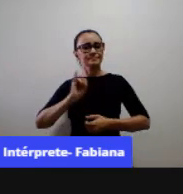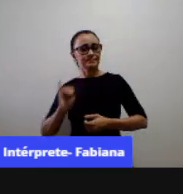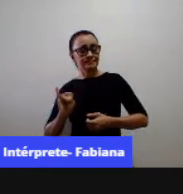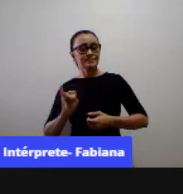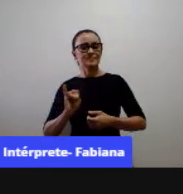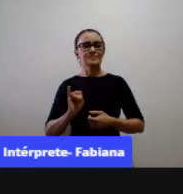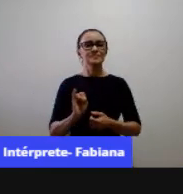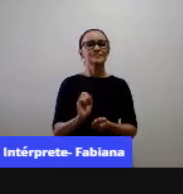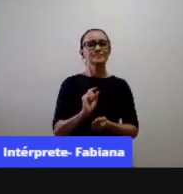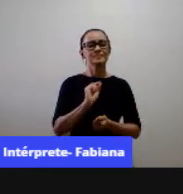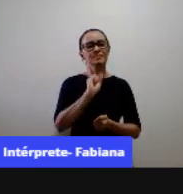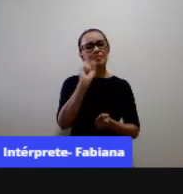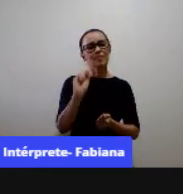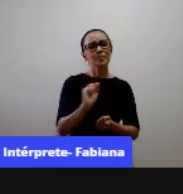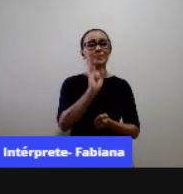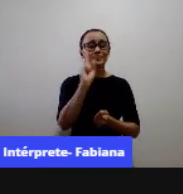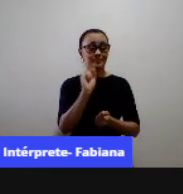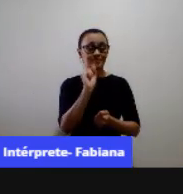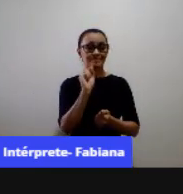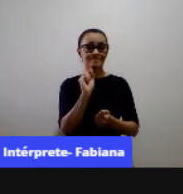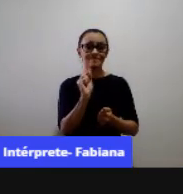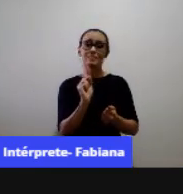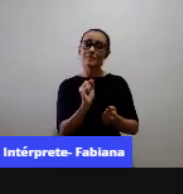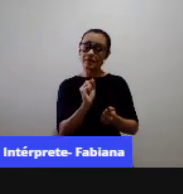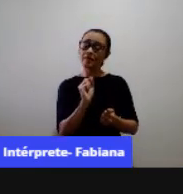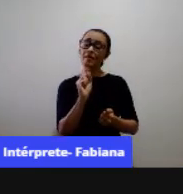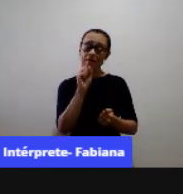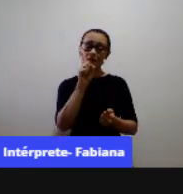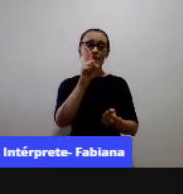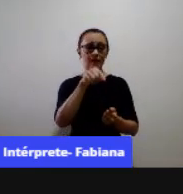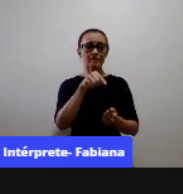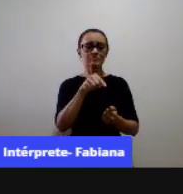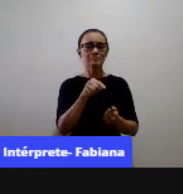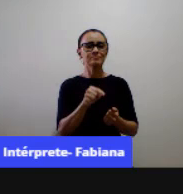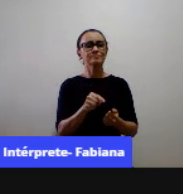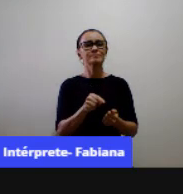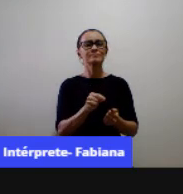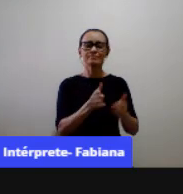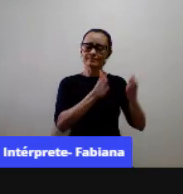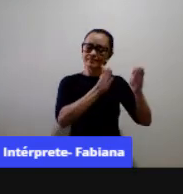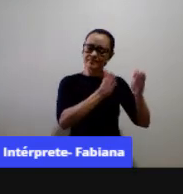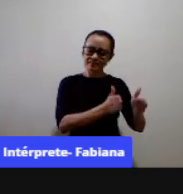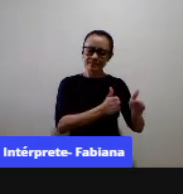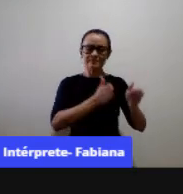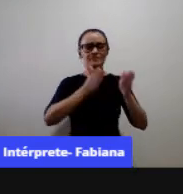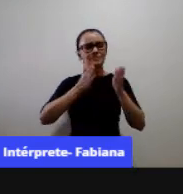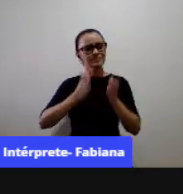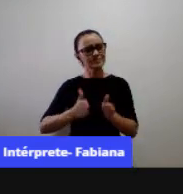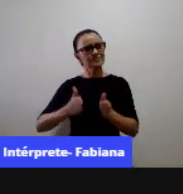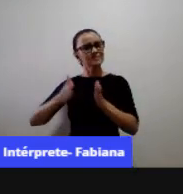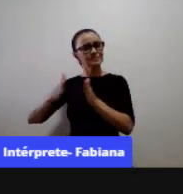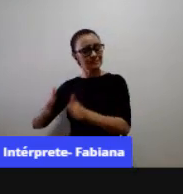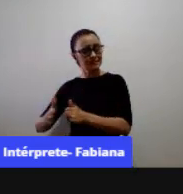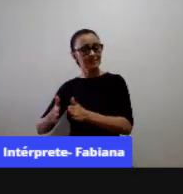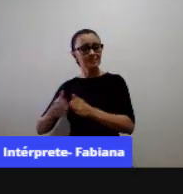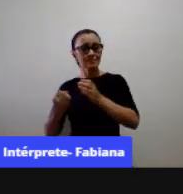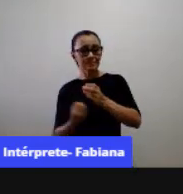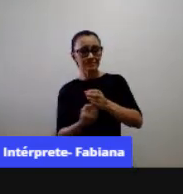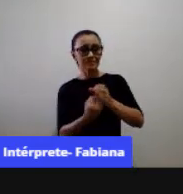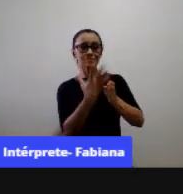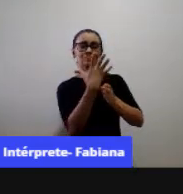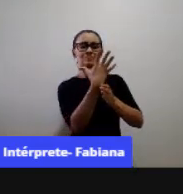uma situação de etapas para que essa elaboração desse PEI surja.